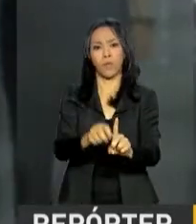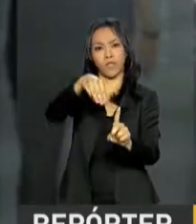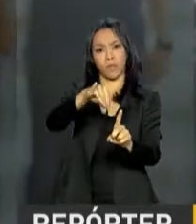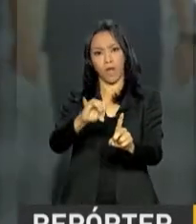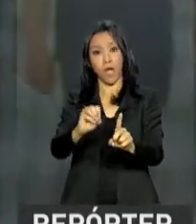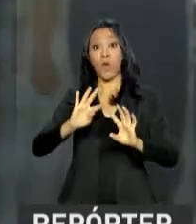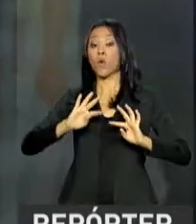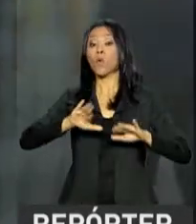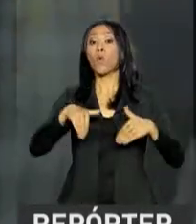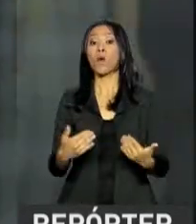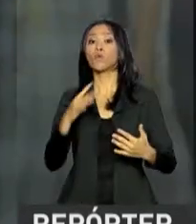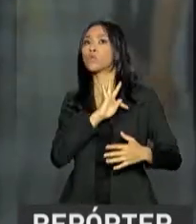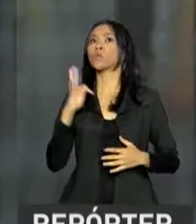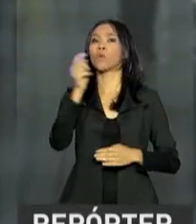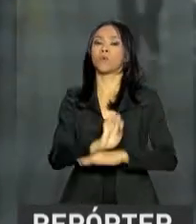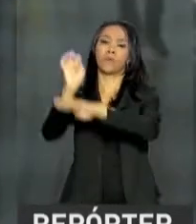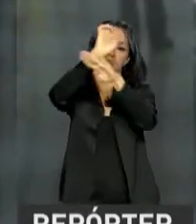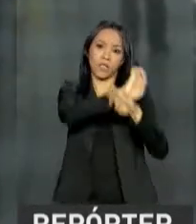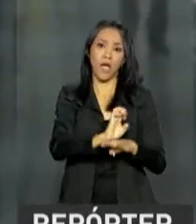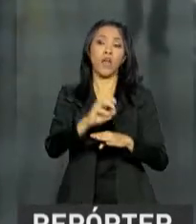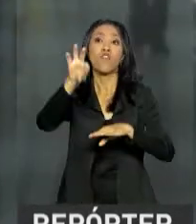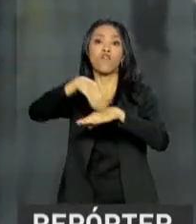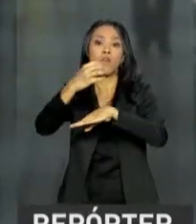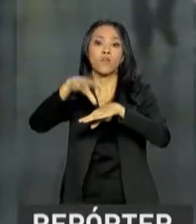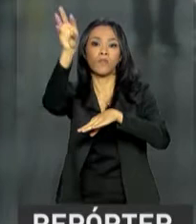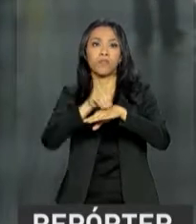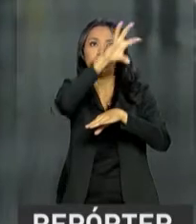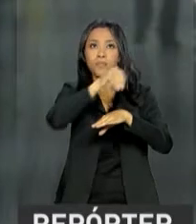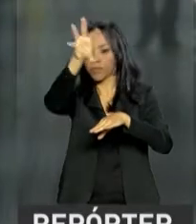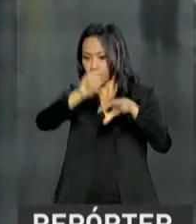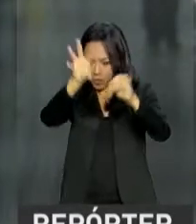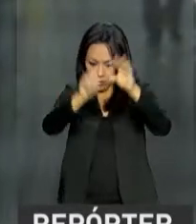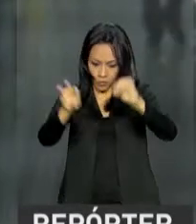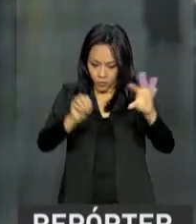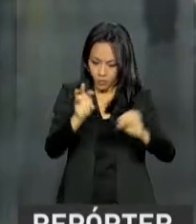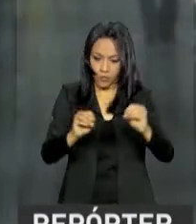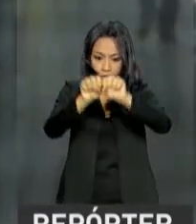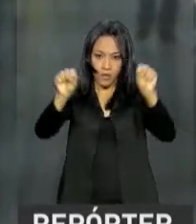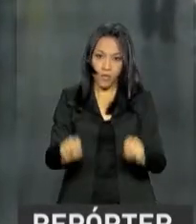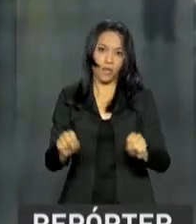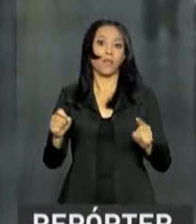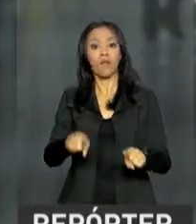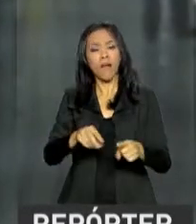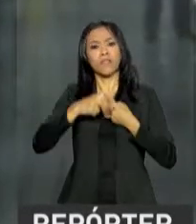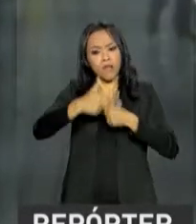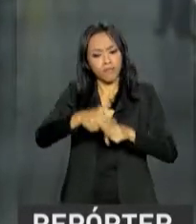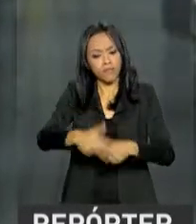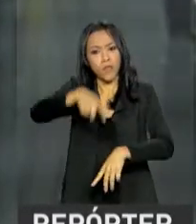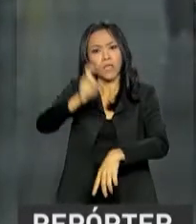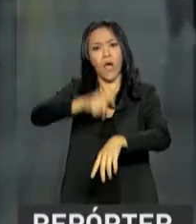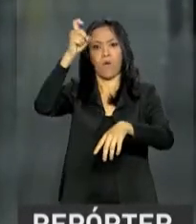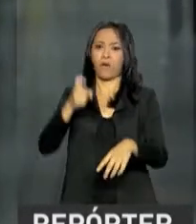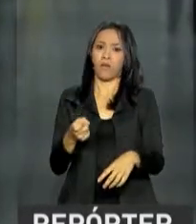os estados devem ter terminado de incluir as informações sobre os presos esse banco de dados vai ser atualizado em tempo real